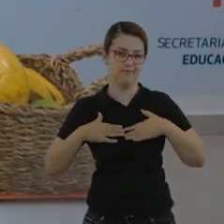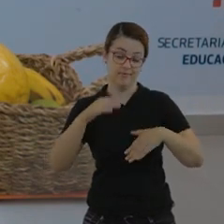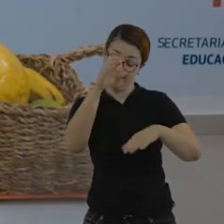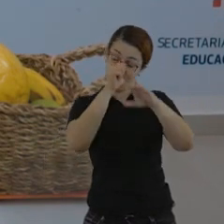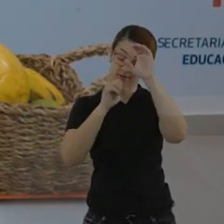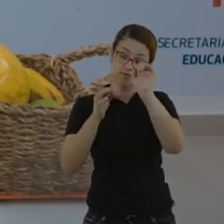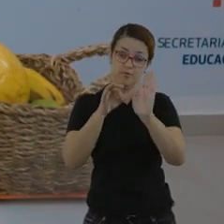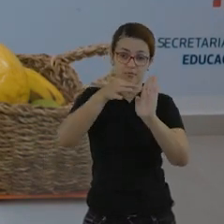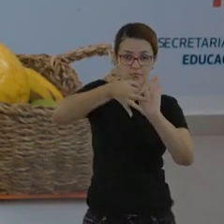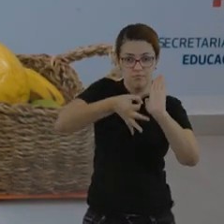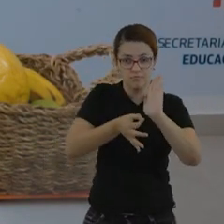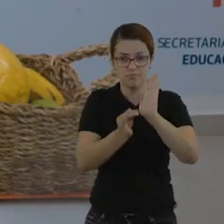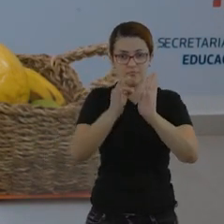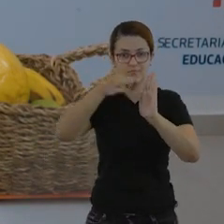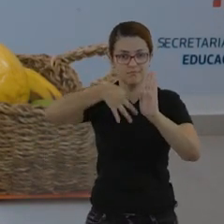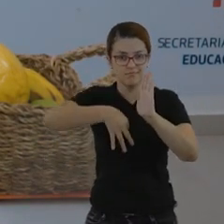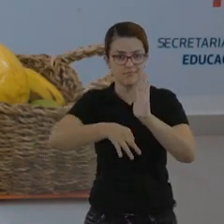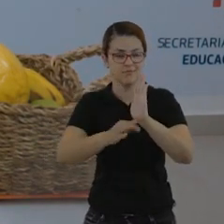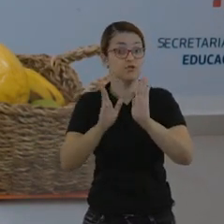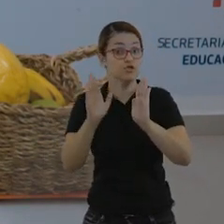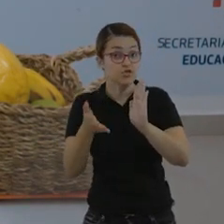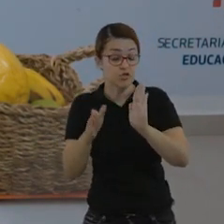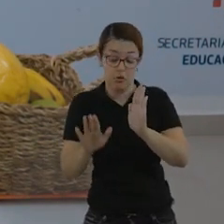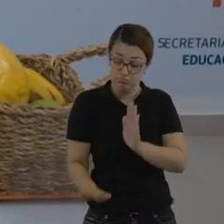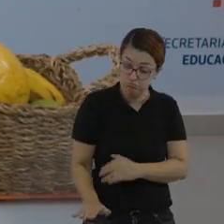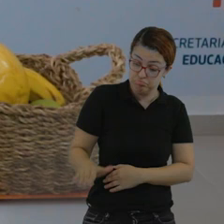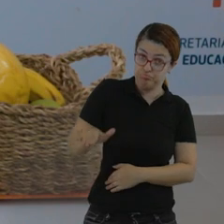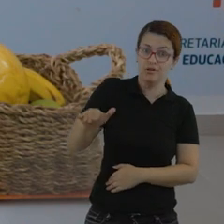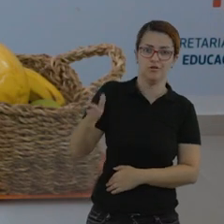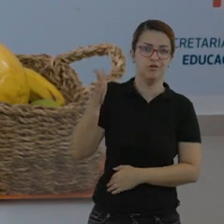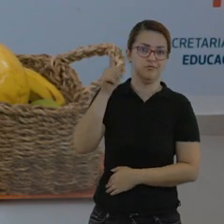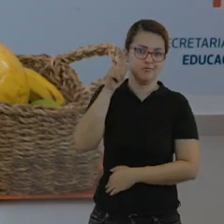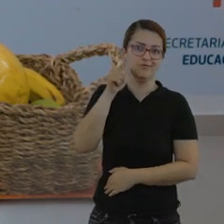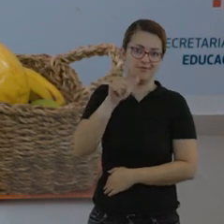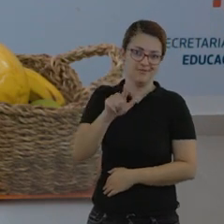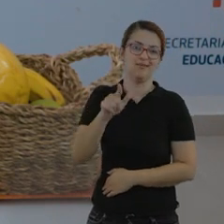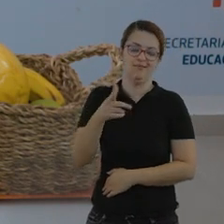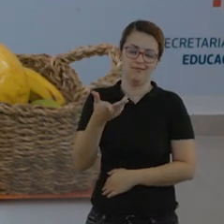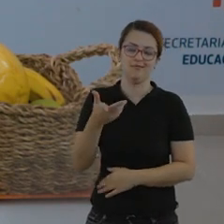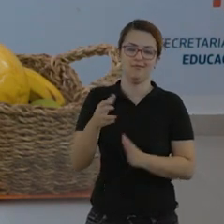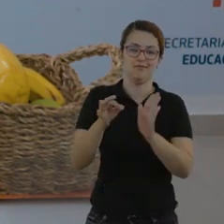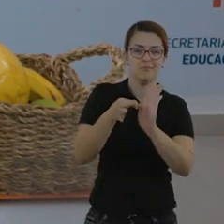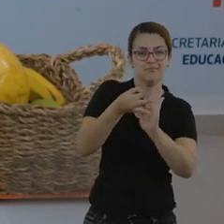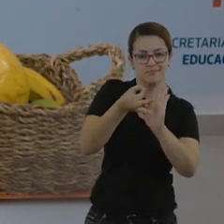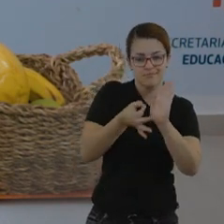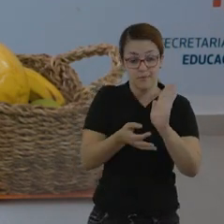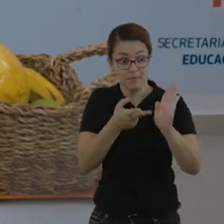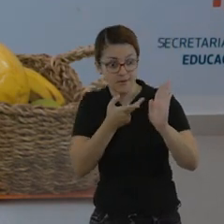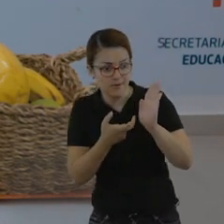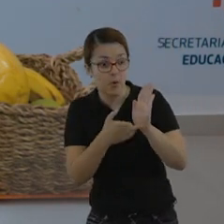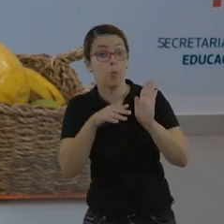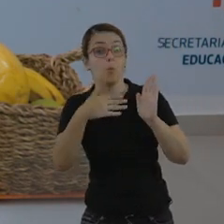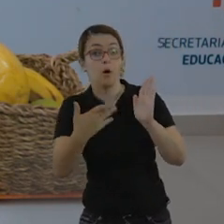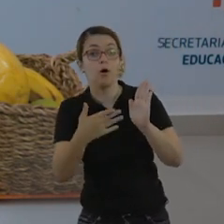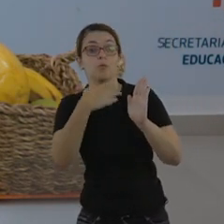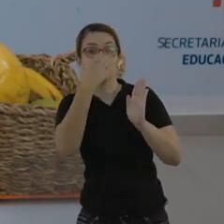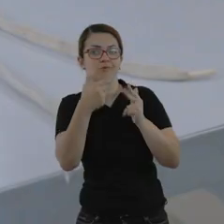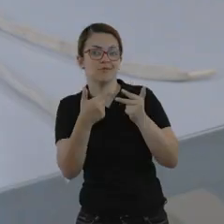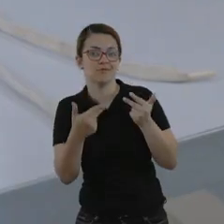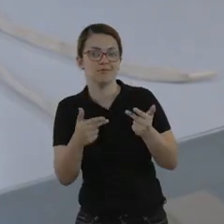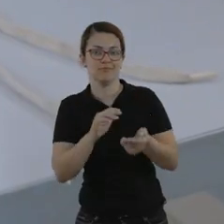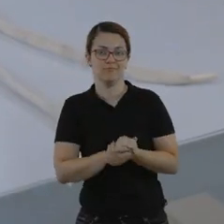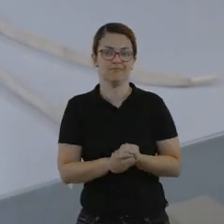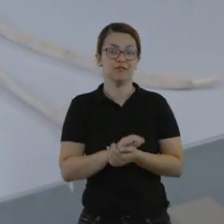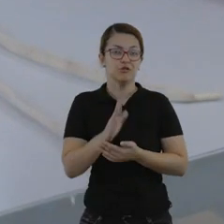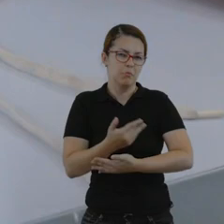alinhavo. As crianças maiores já conseguem segurar, passar, identificar a fruta, vai do seu gosto.